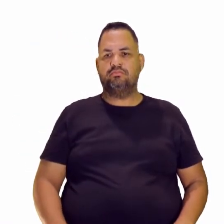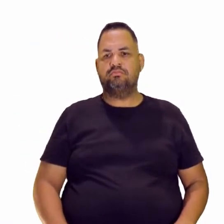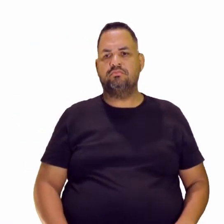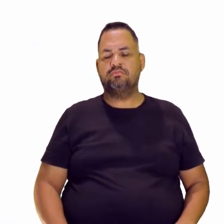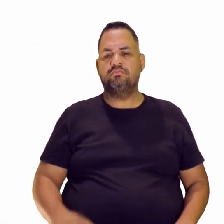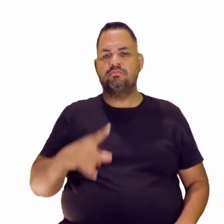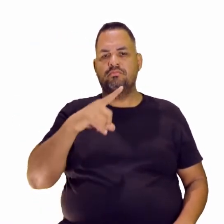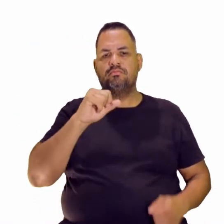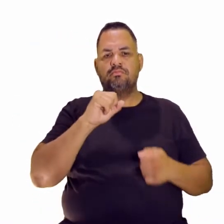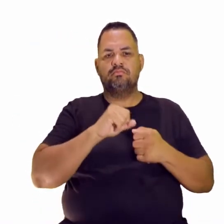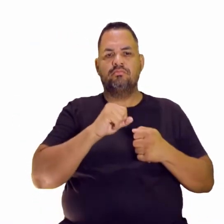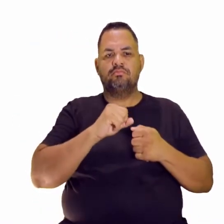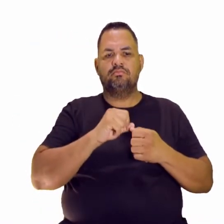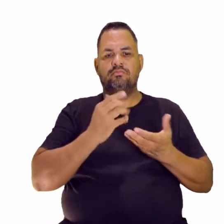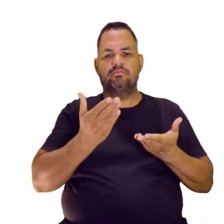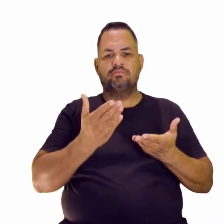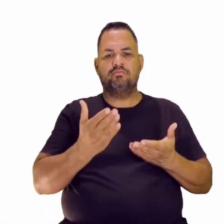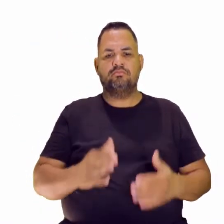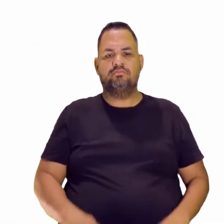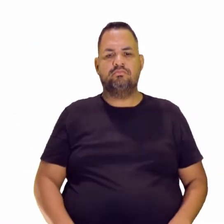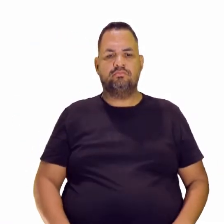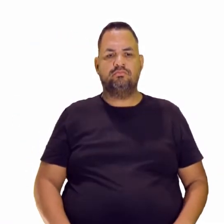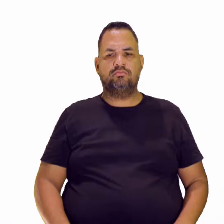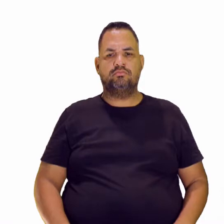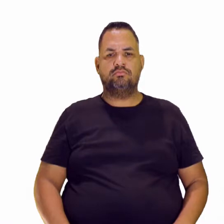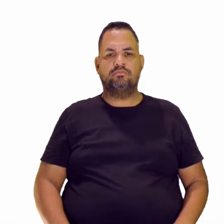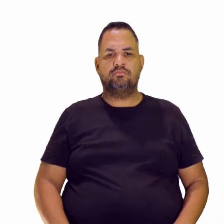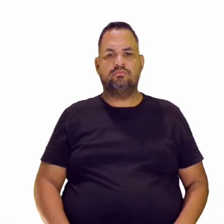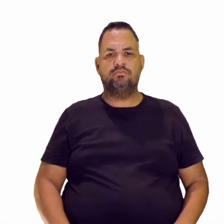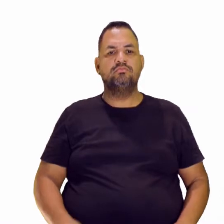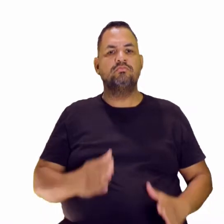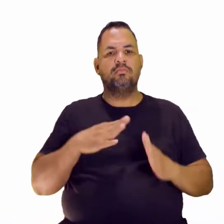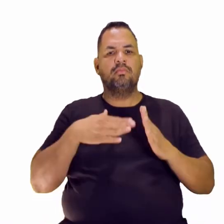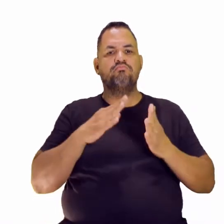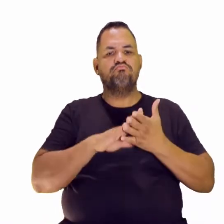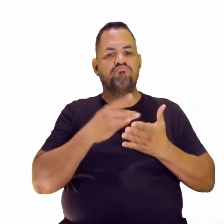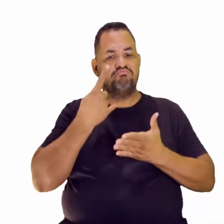fez uma arte que foi muito apreciada, né?